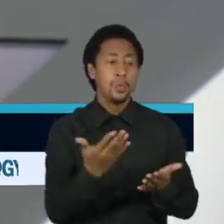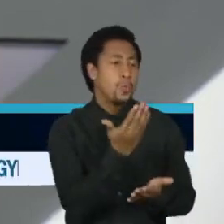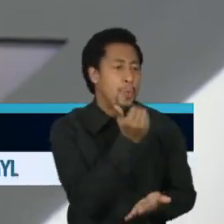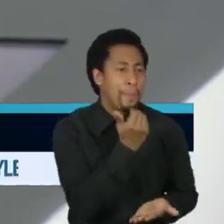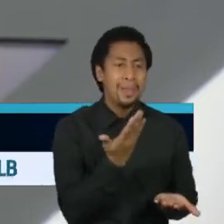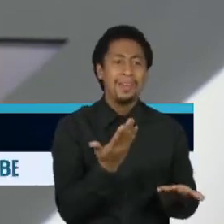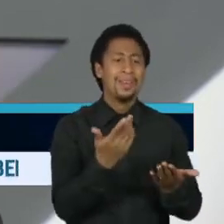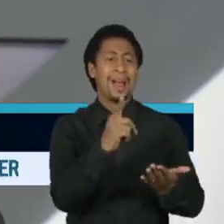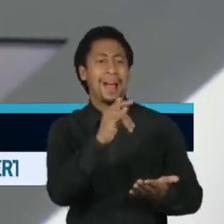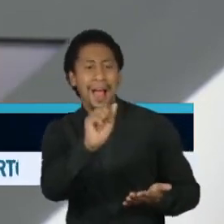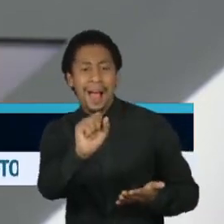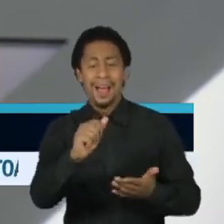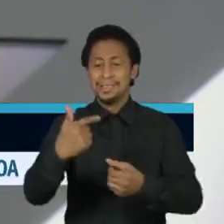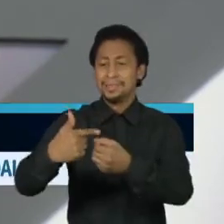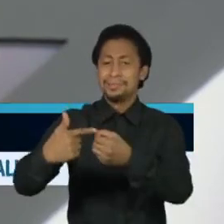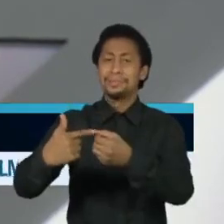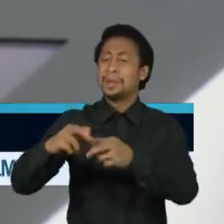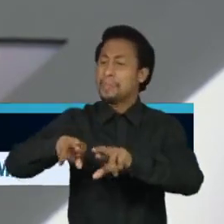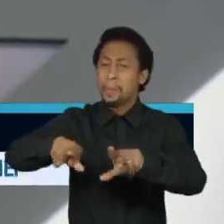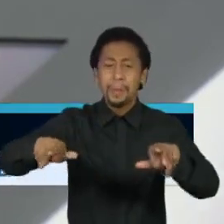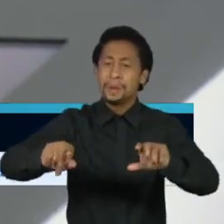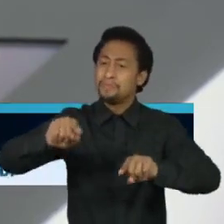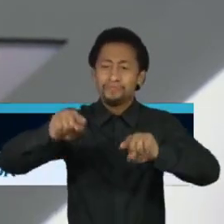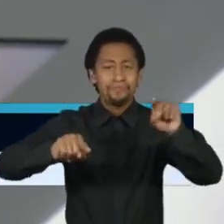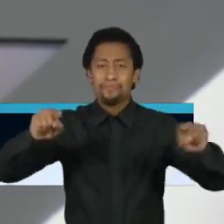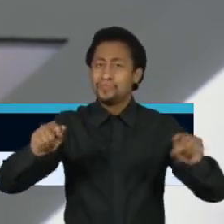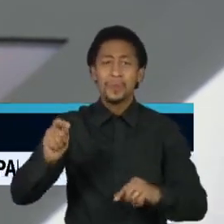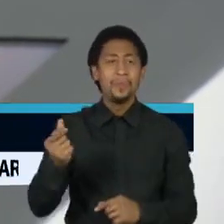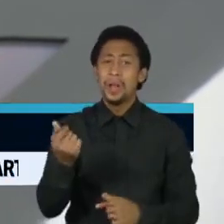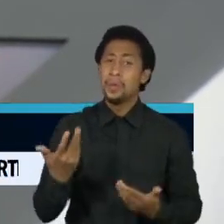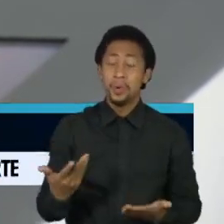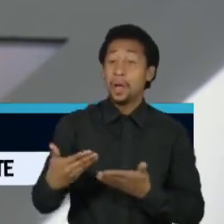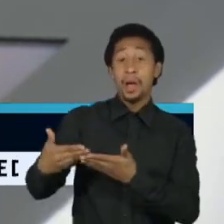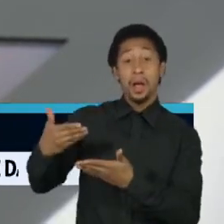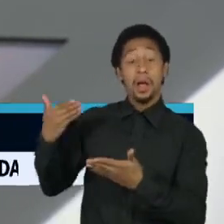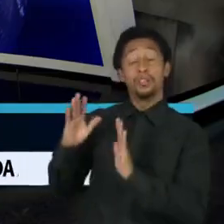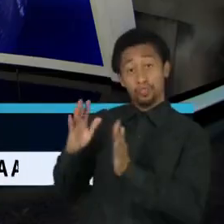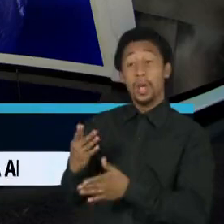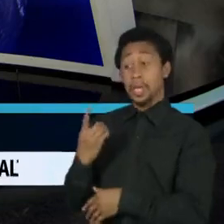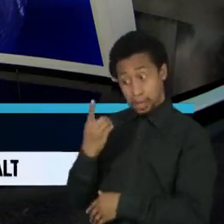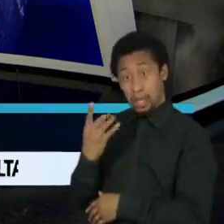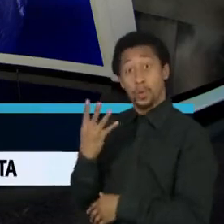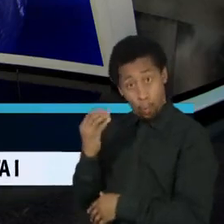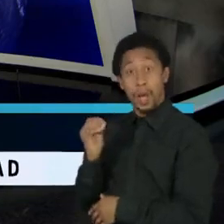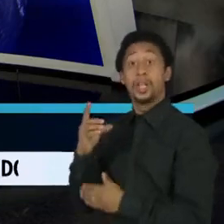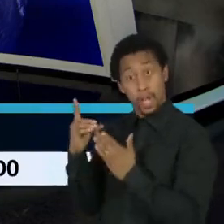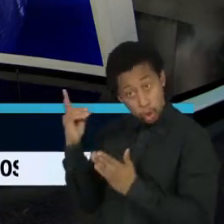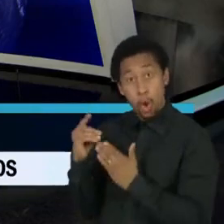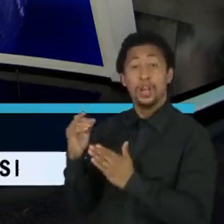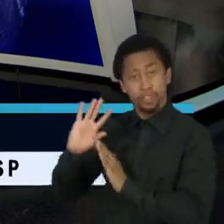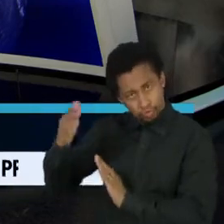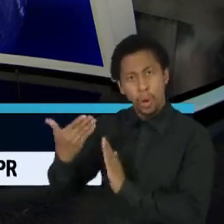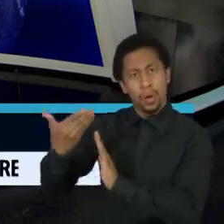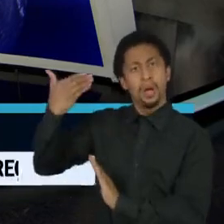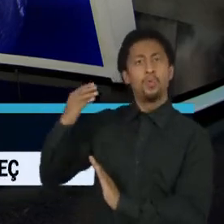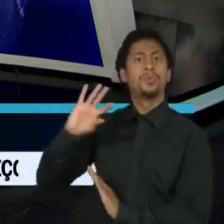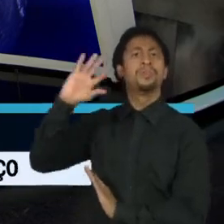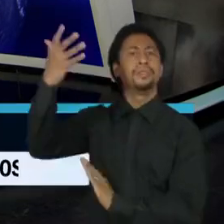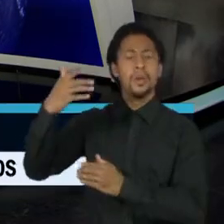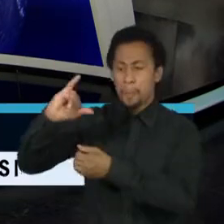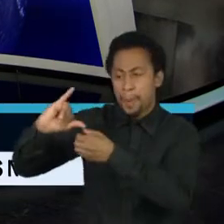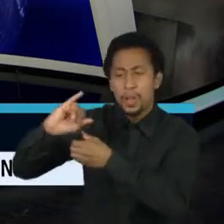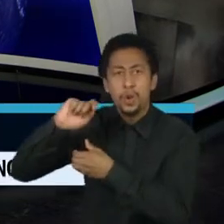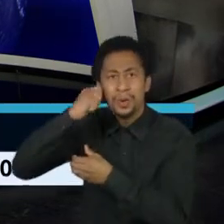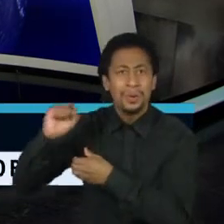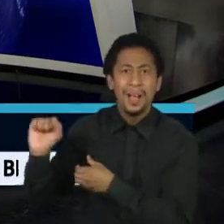do petróleo já foi abaixo de $40 o barril, hoje está perto dos 120, 125, 140. E vai ser assim. Se ele acha que ele